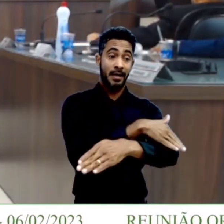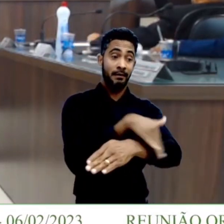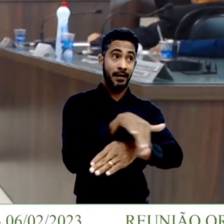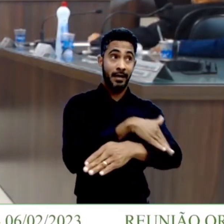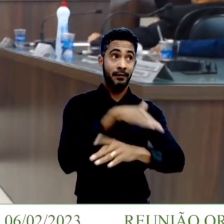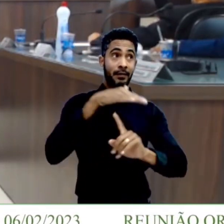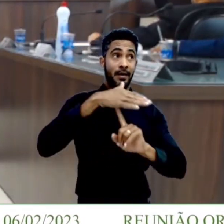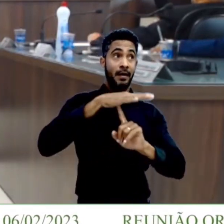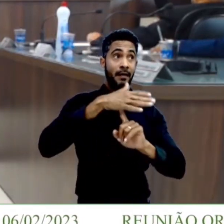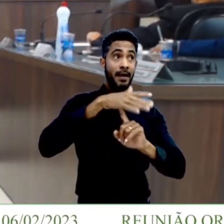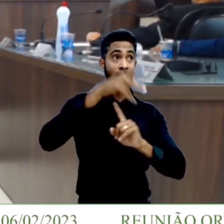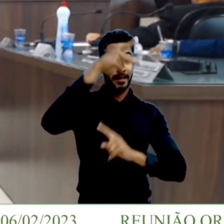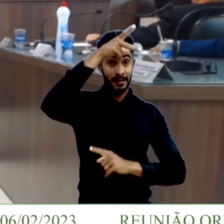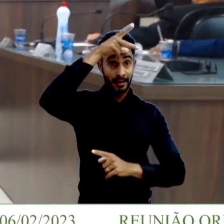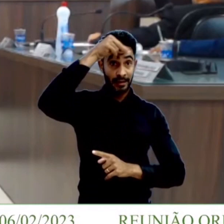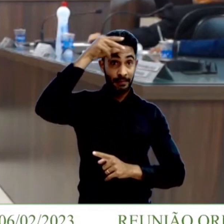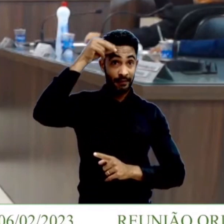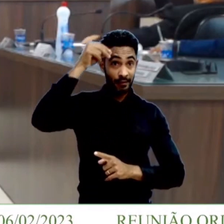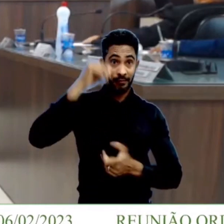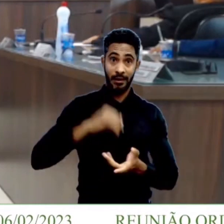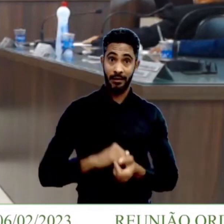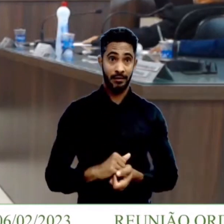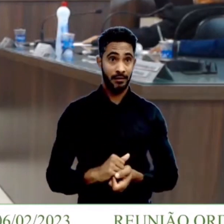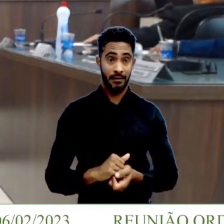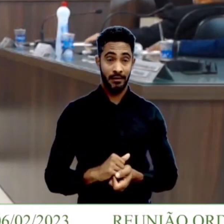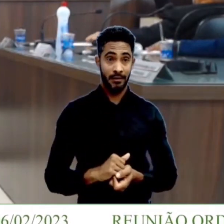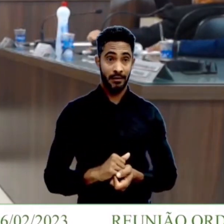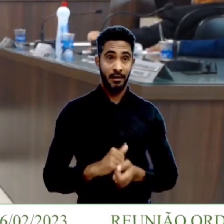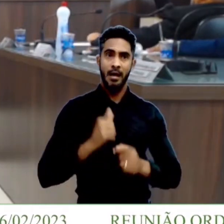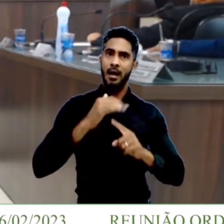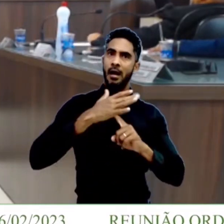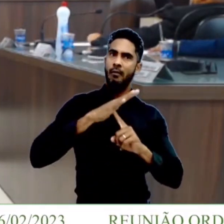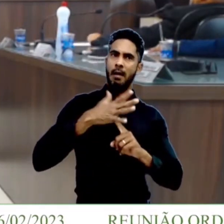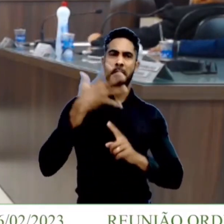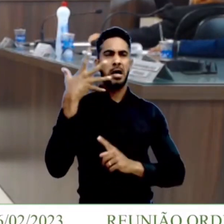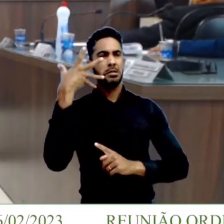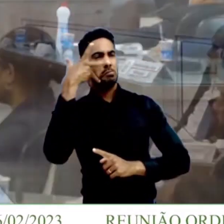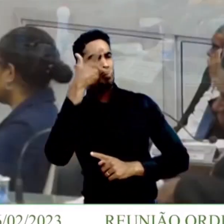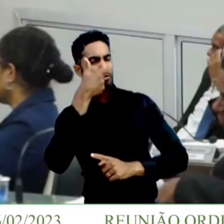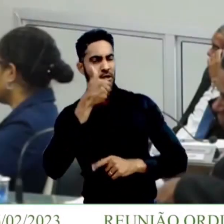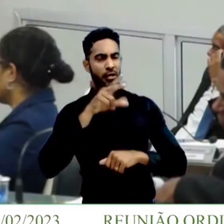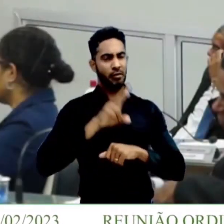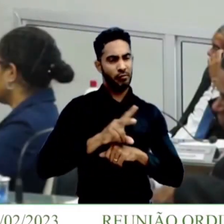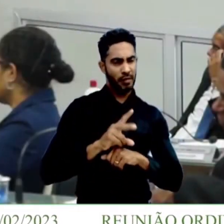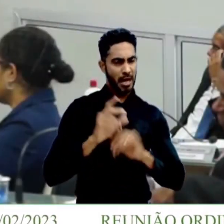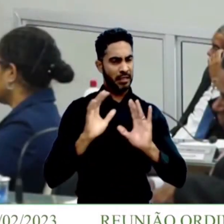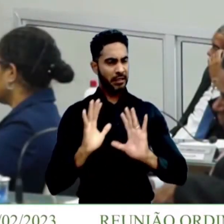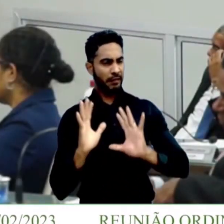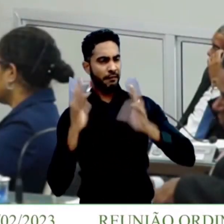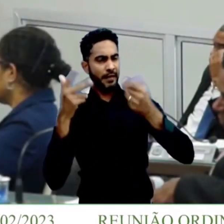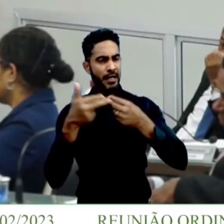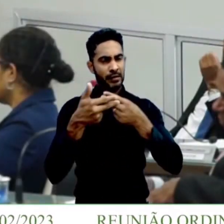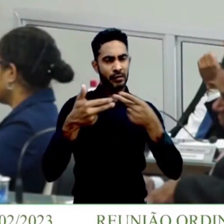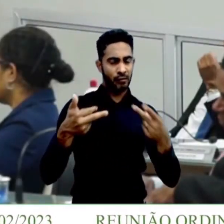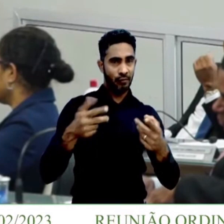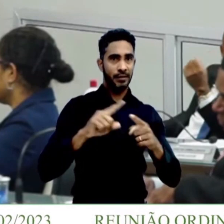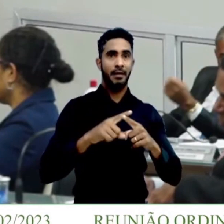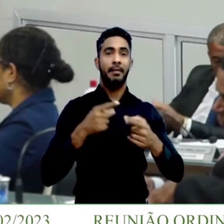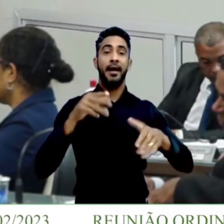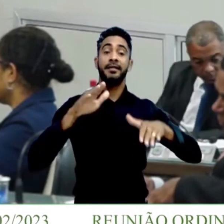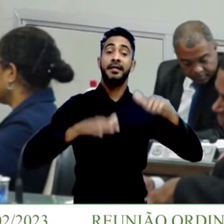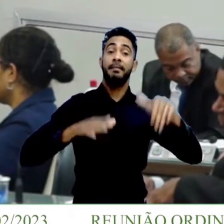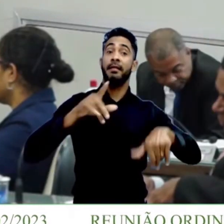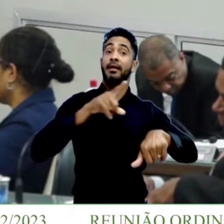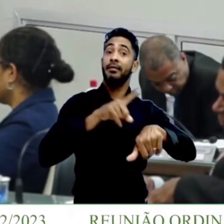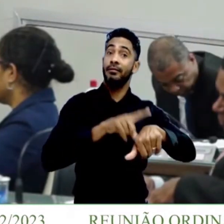na praça da prefeitura, na praça Dr. Rockest. Uma praça que está tão bem cuidada, tem eventos e tudo, mas dependendo